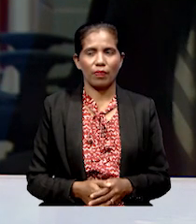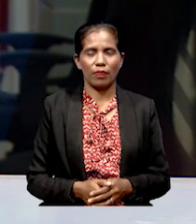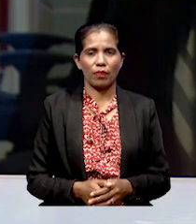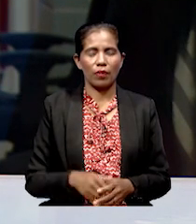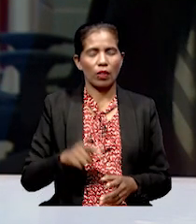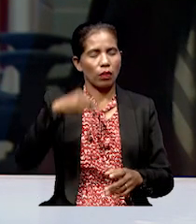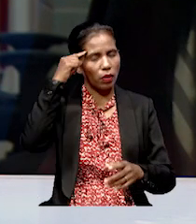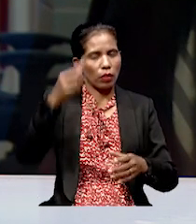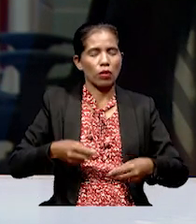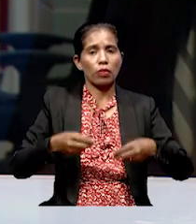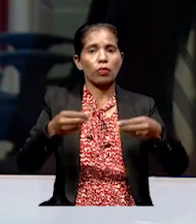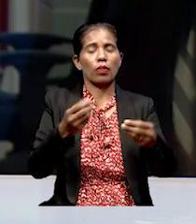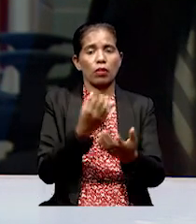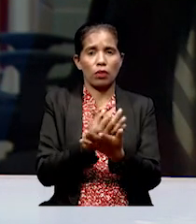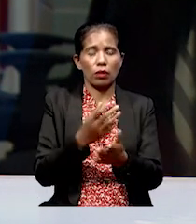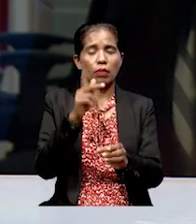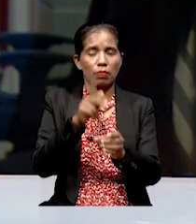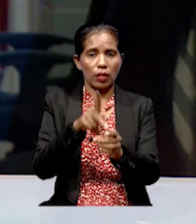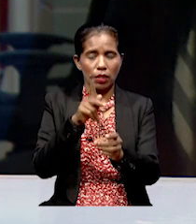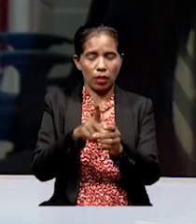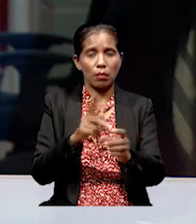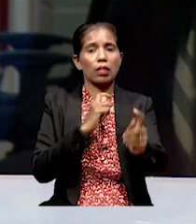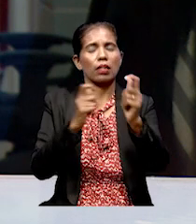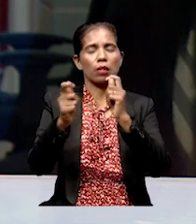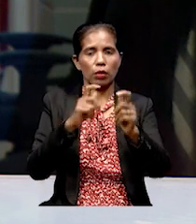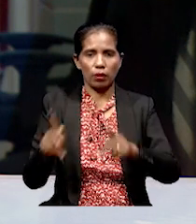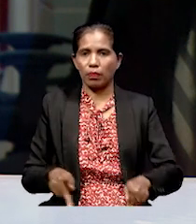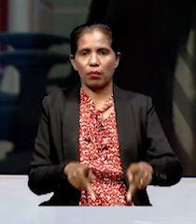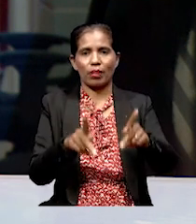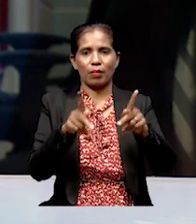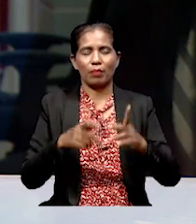Governo, se for subsídio de combustível, operadores, transportes público.